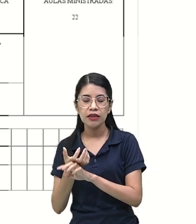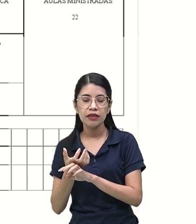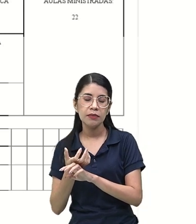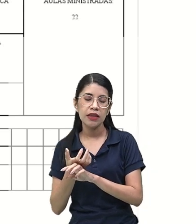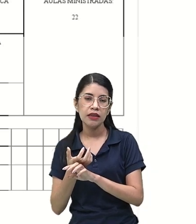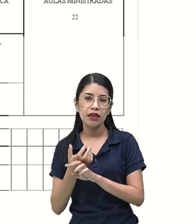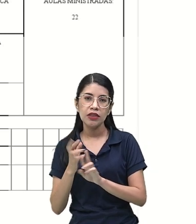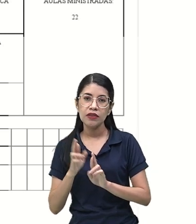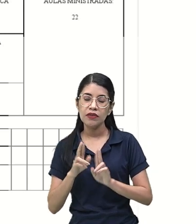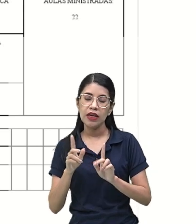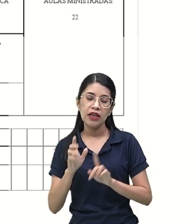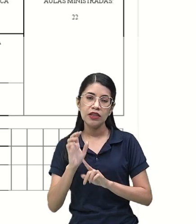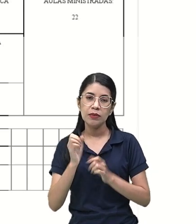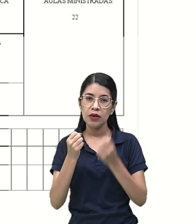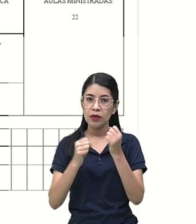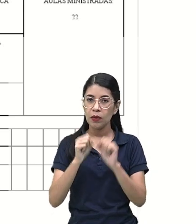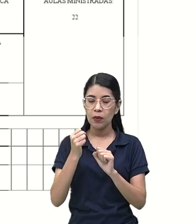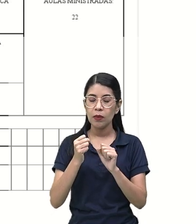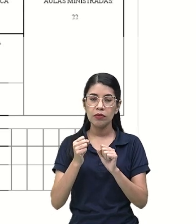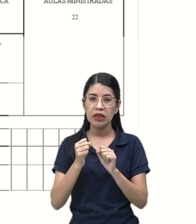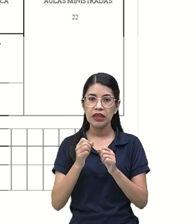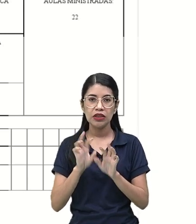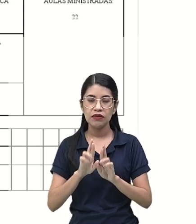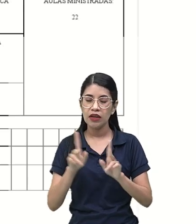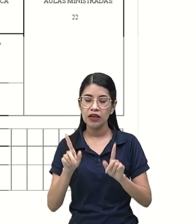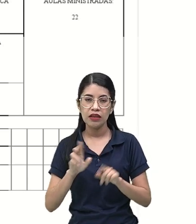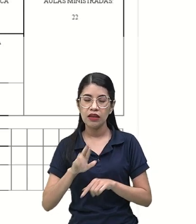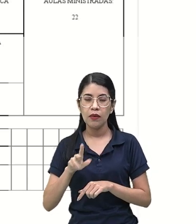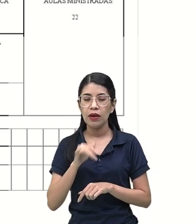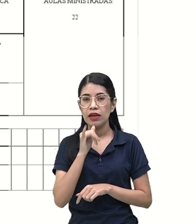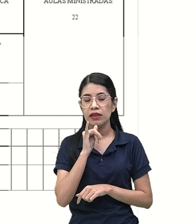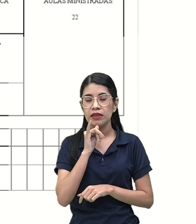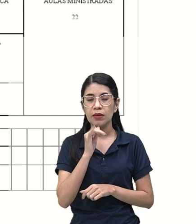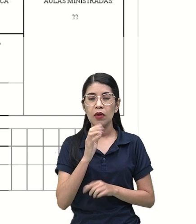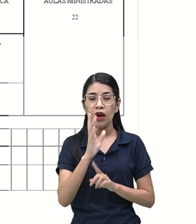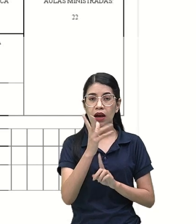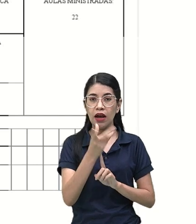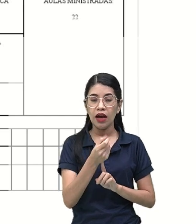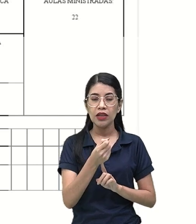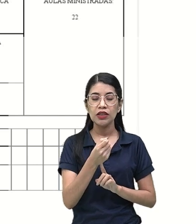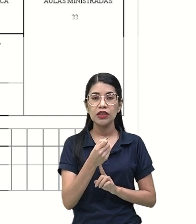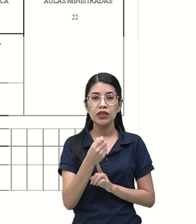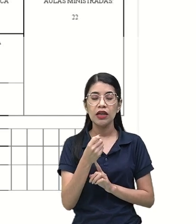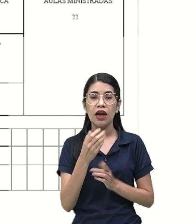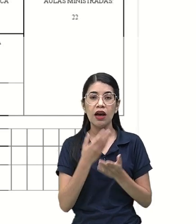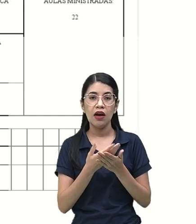tenho até o final do mês, a arte teve 4 dias